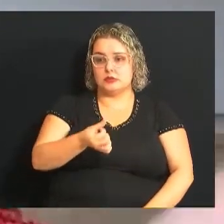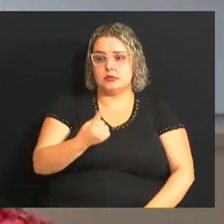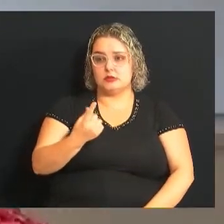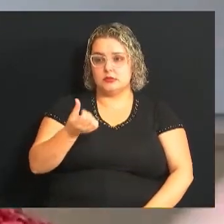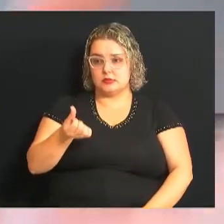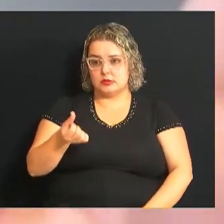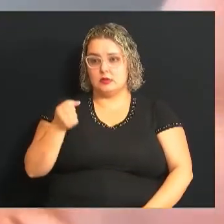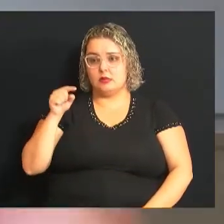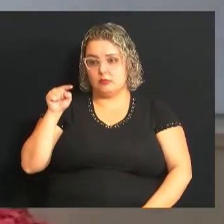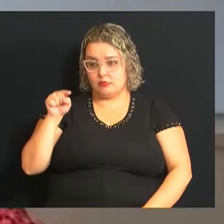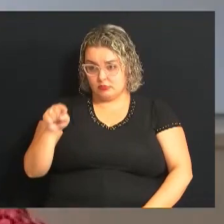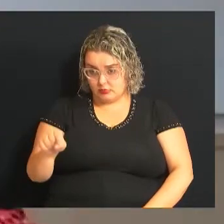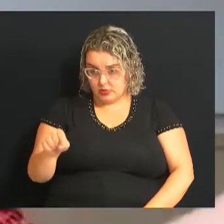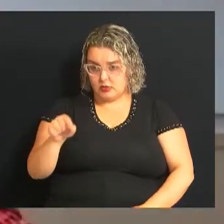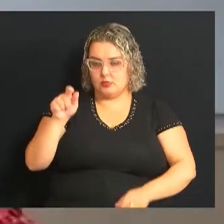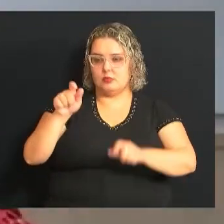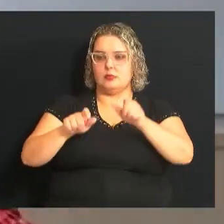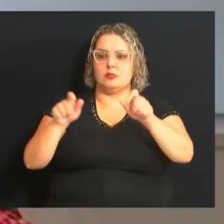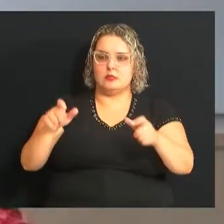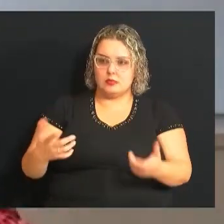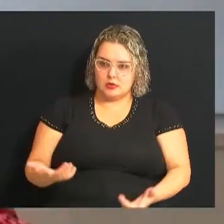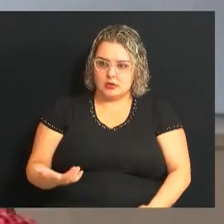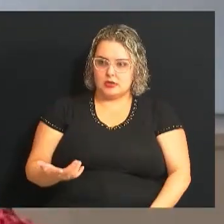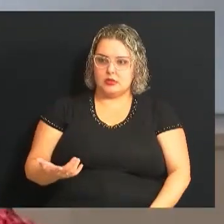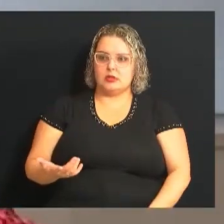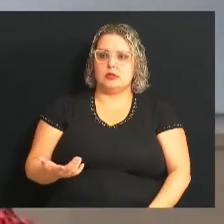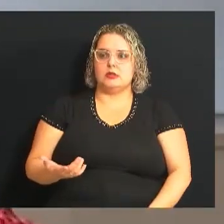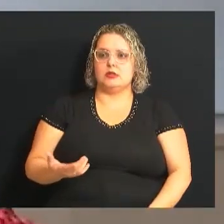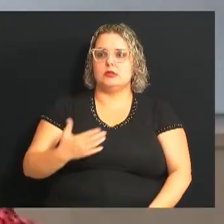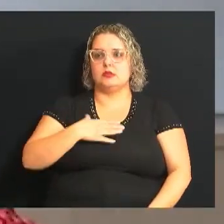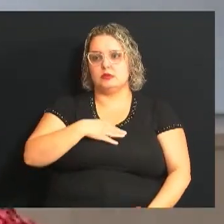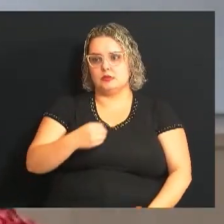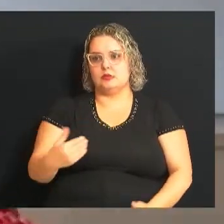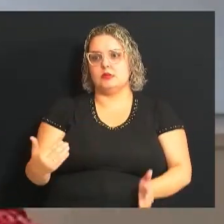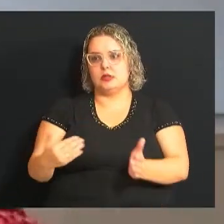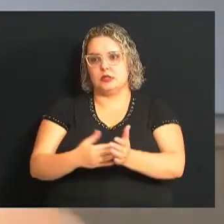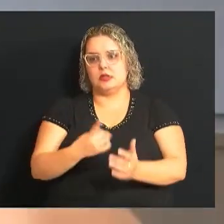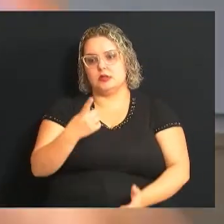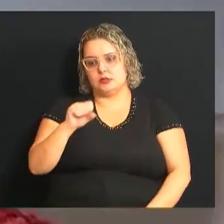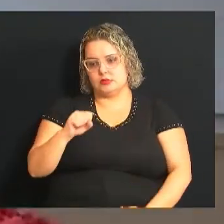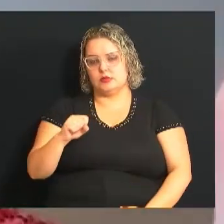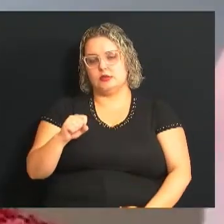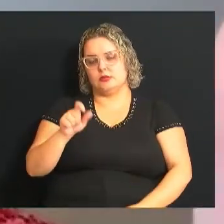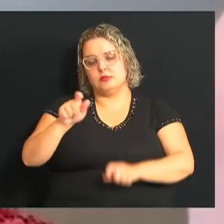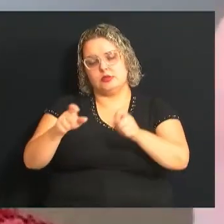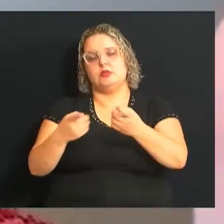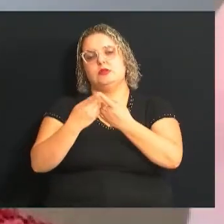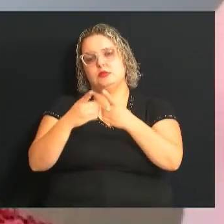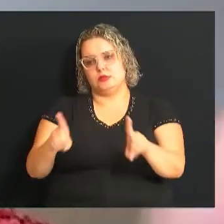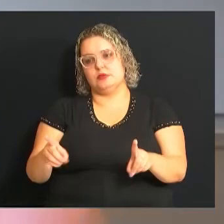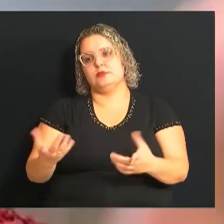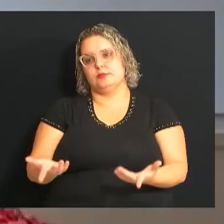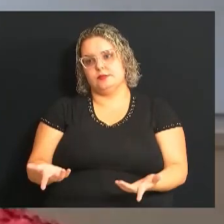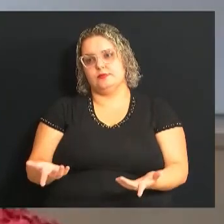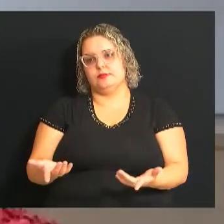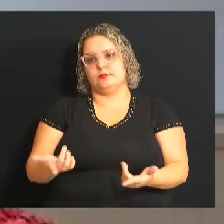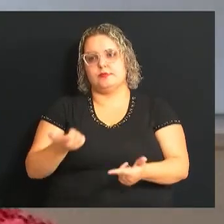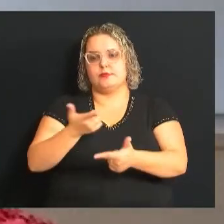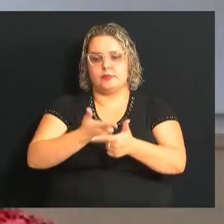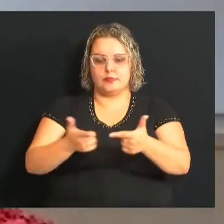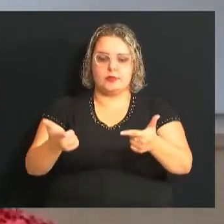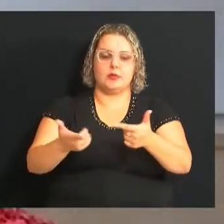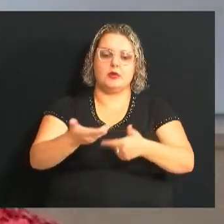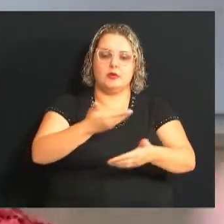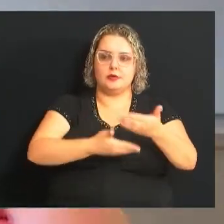2.616.000 pessoas divorciadas com filhos até 18 anos. Quer dizer, que vão dividir essa guarda e que precisam